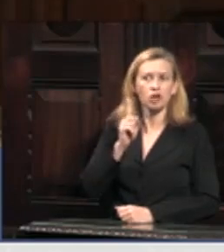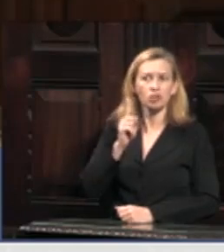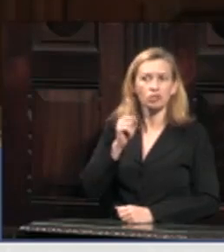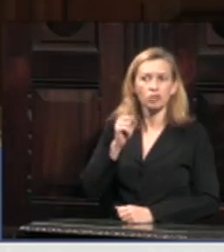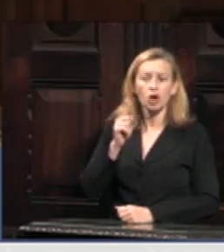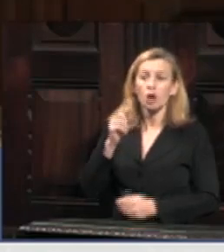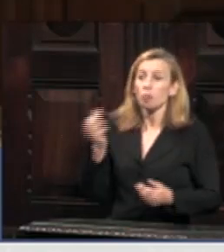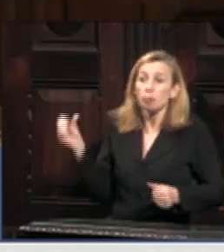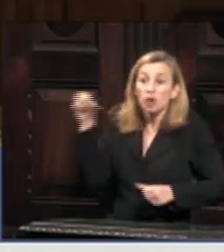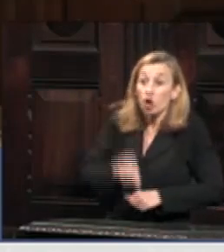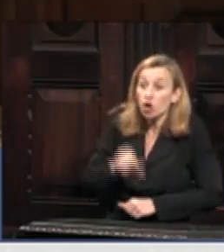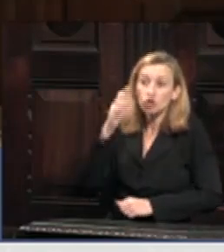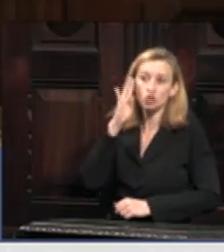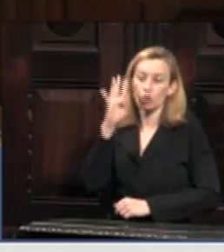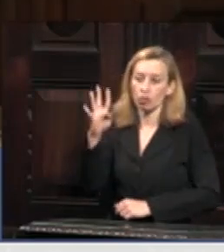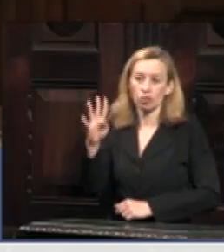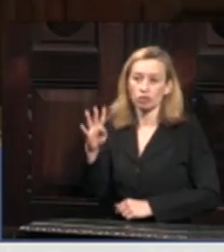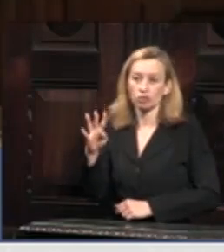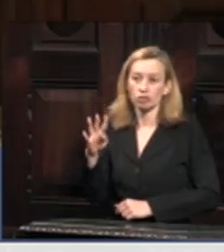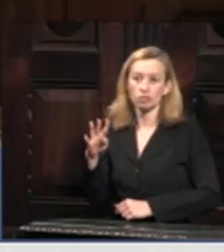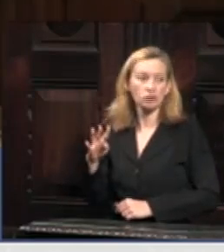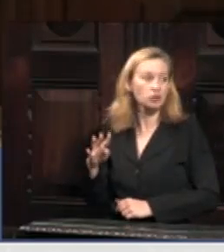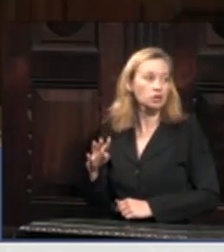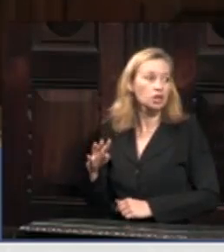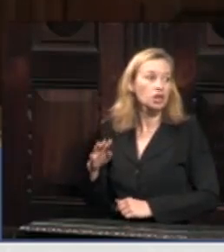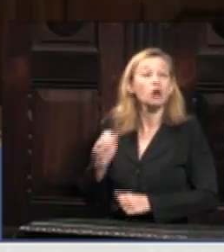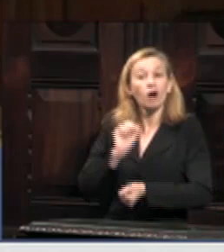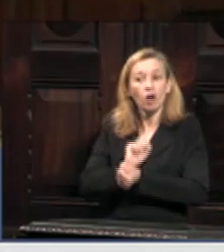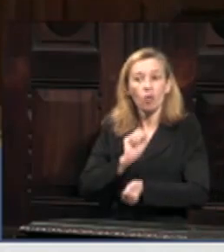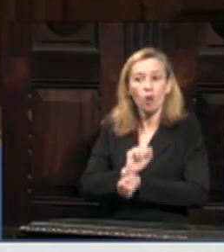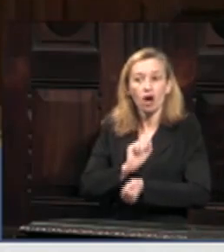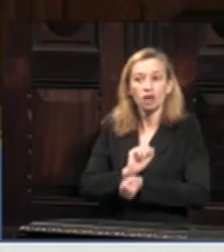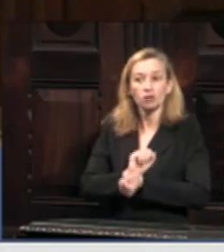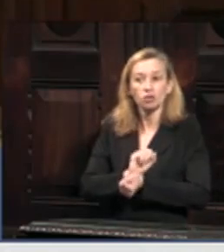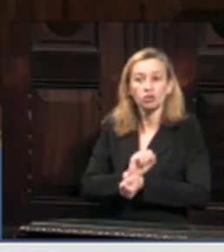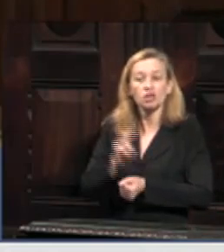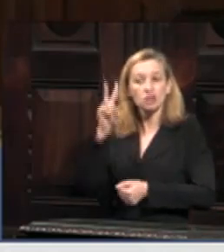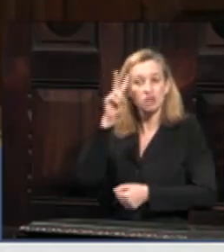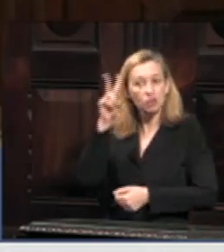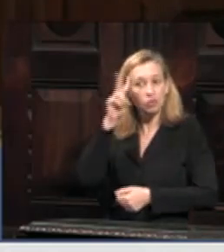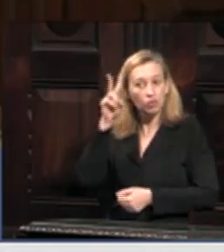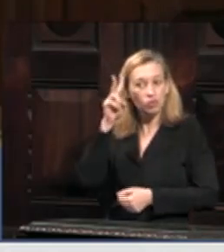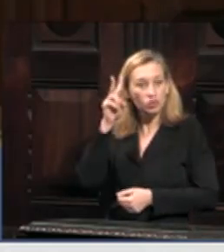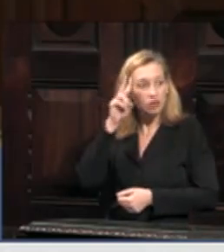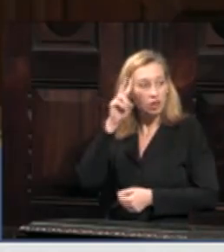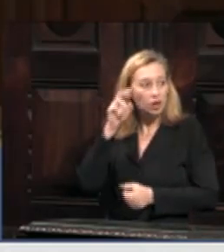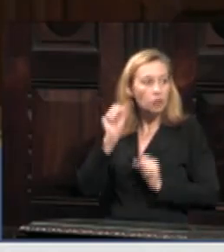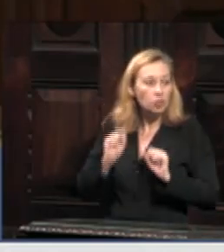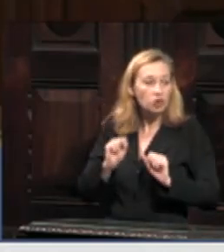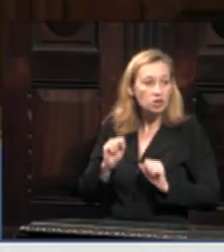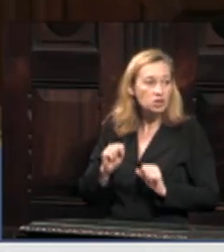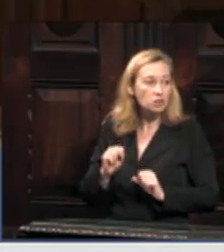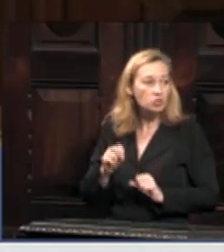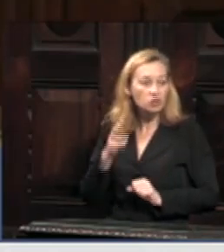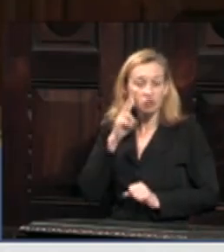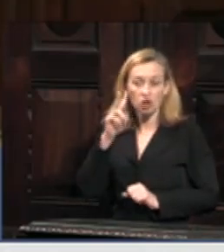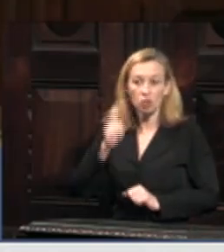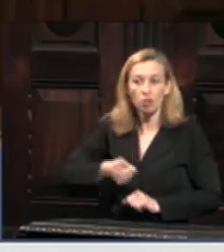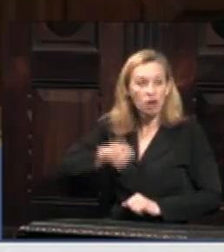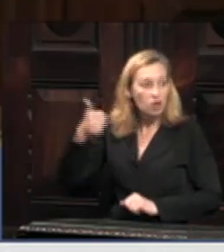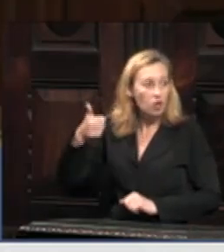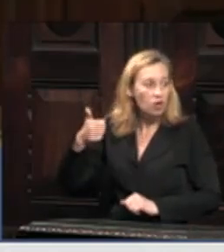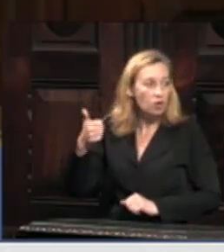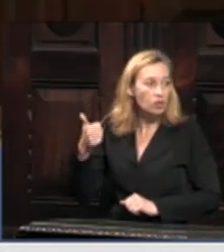pesadelos. Eu espero que pelo menos na eleição estadual a gente possa romper essa